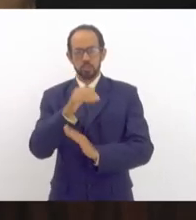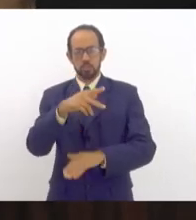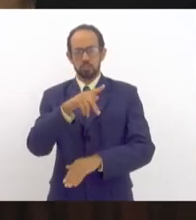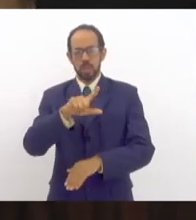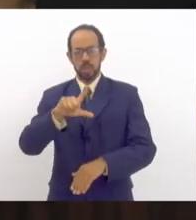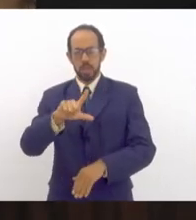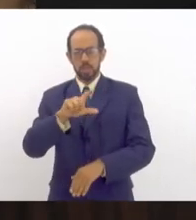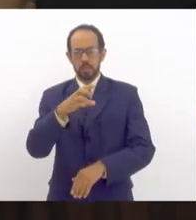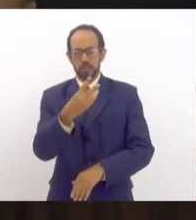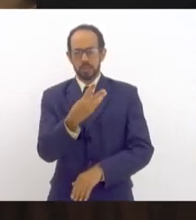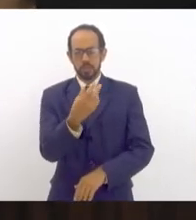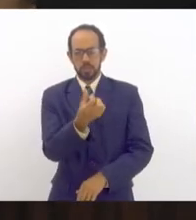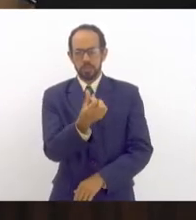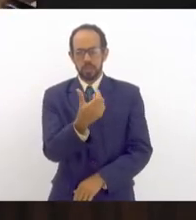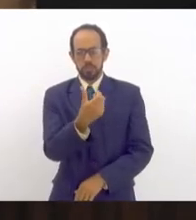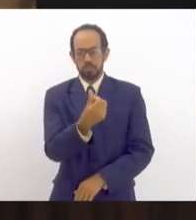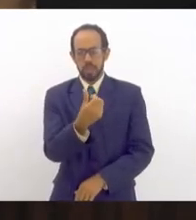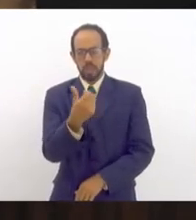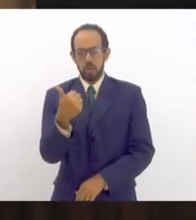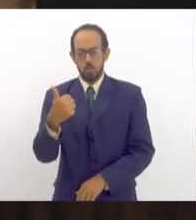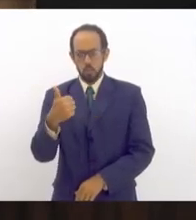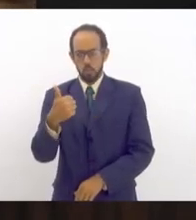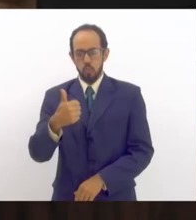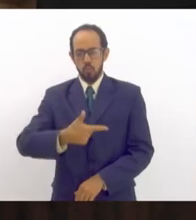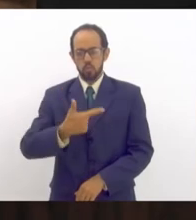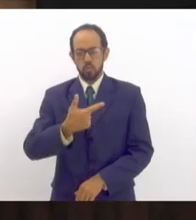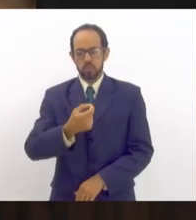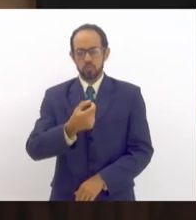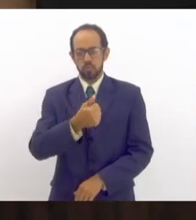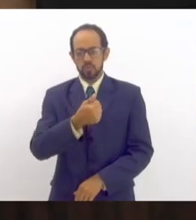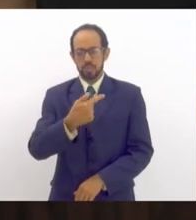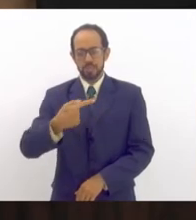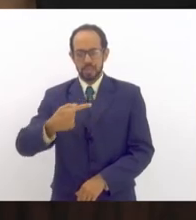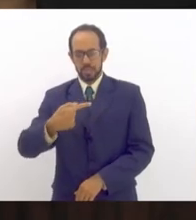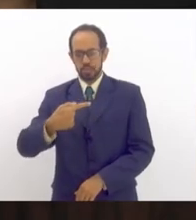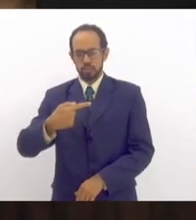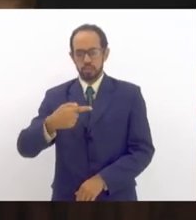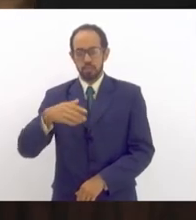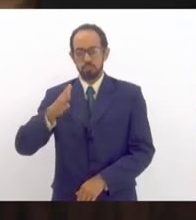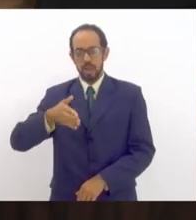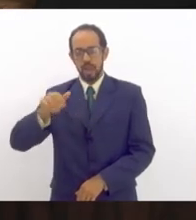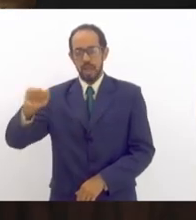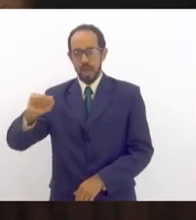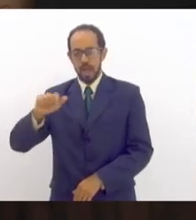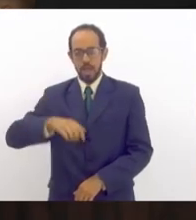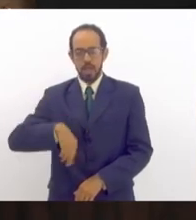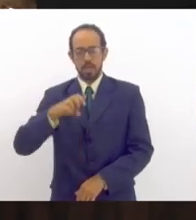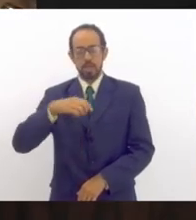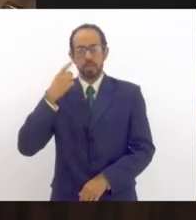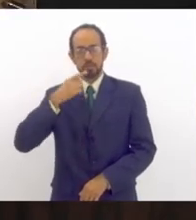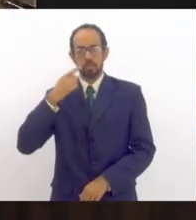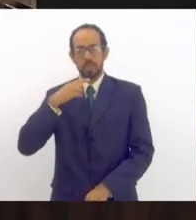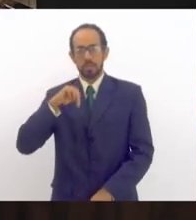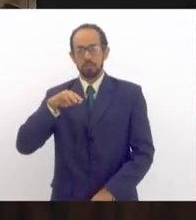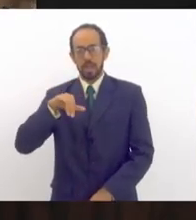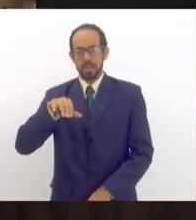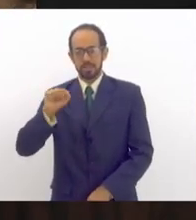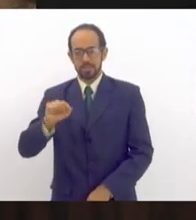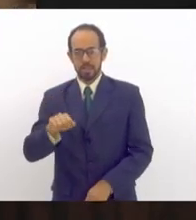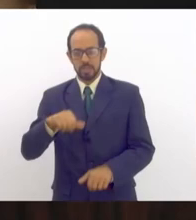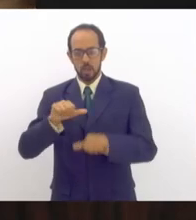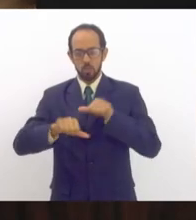número 3661/a 2017 de autoria da deputada Márcia Giovani que altera a